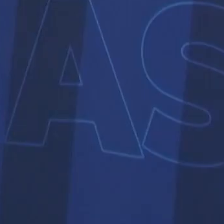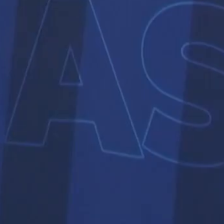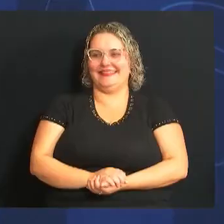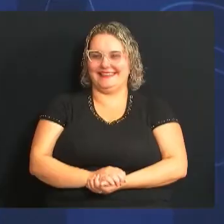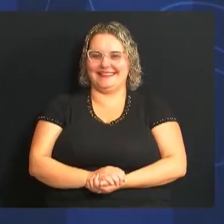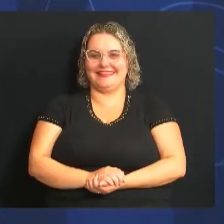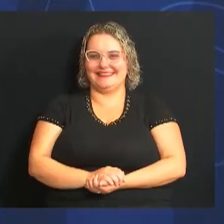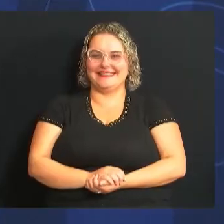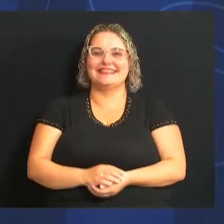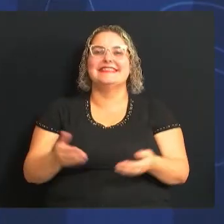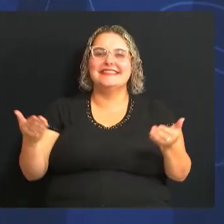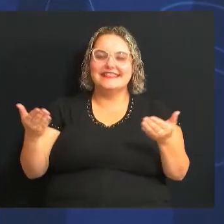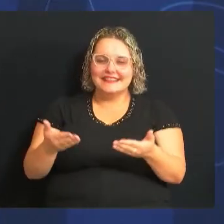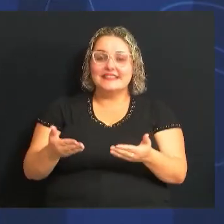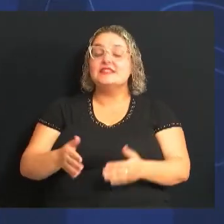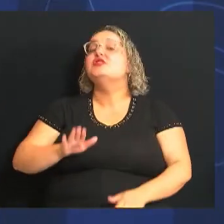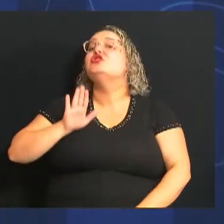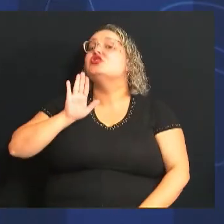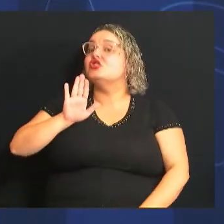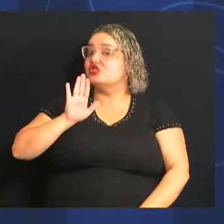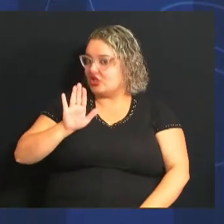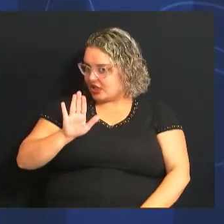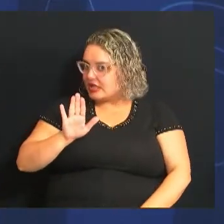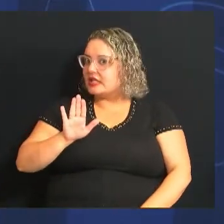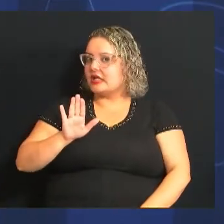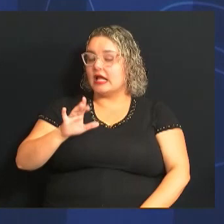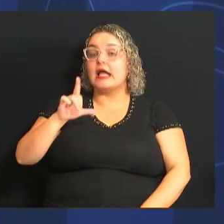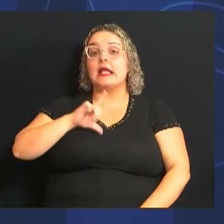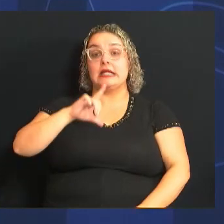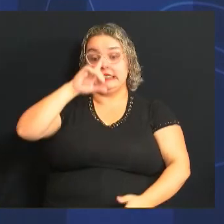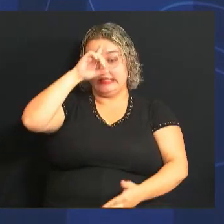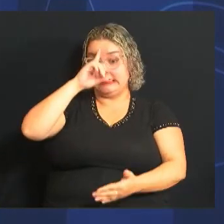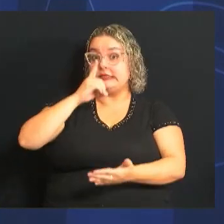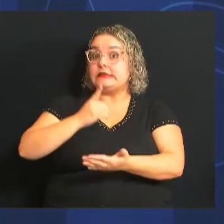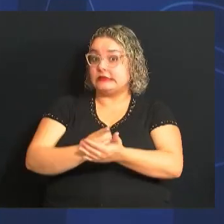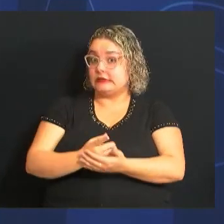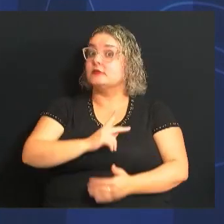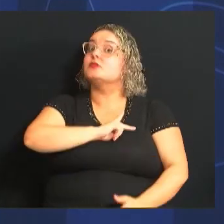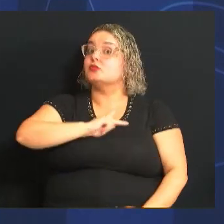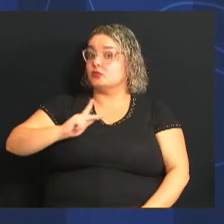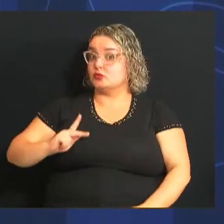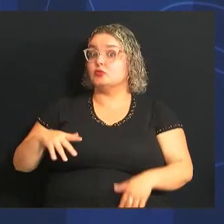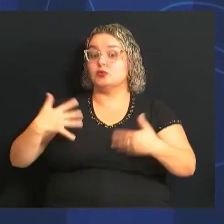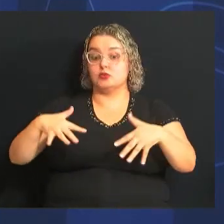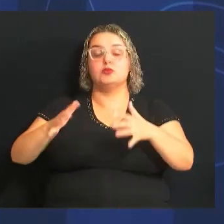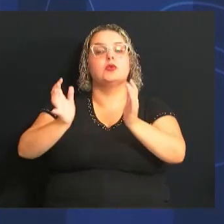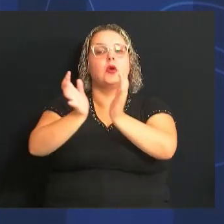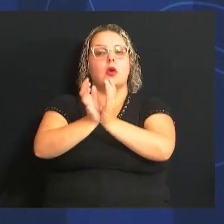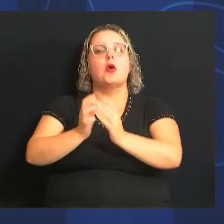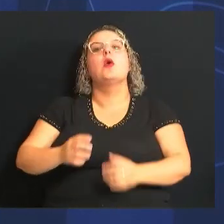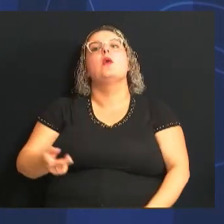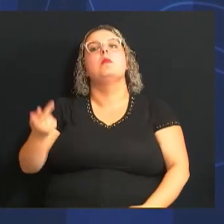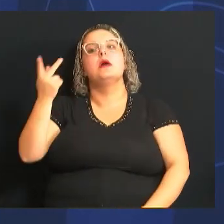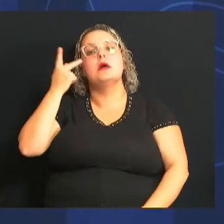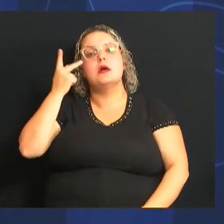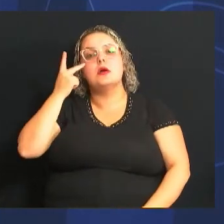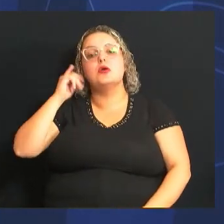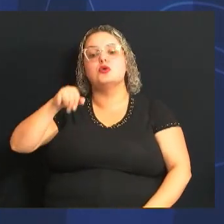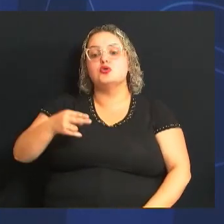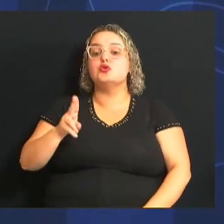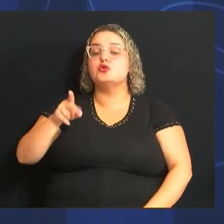E hoje, daqui a pouco, tem decisão para a Ponte Preta na Copa São Paulo de Futebol Júnior. A